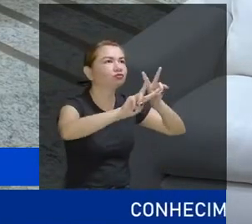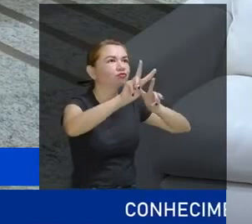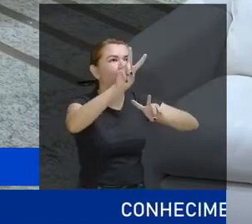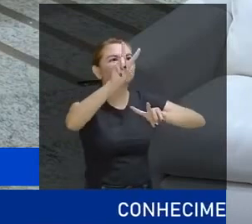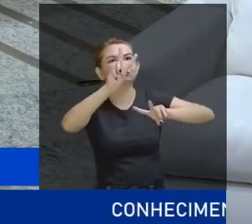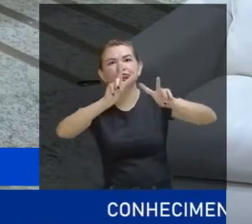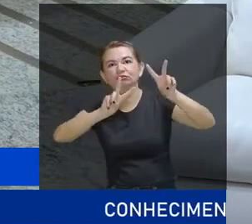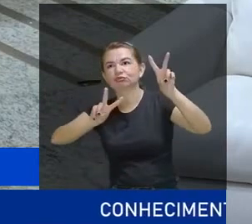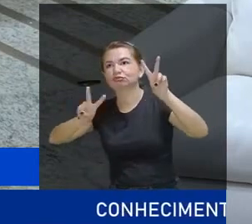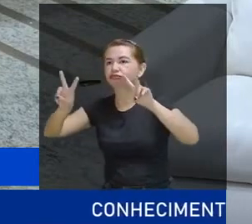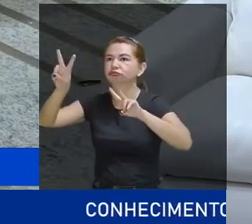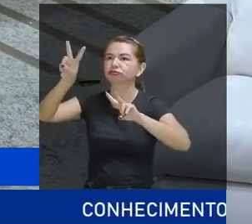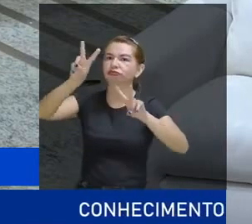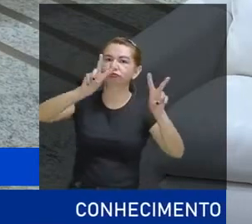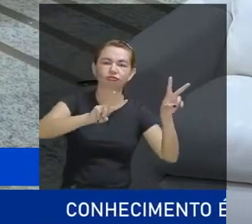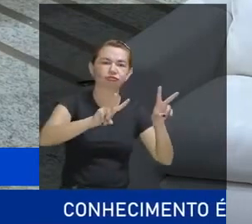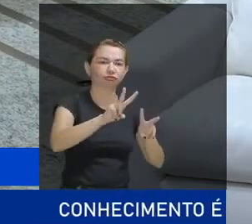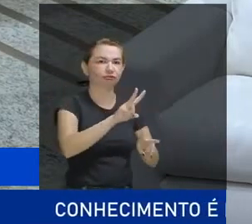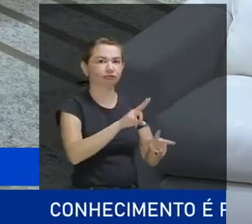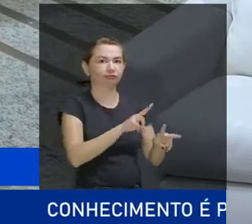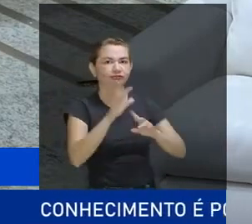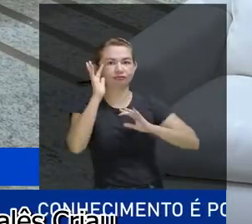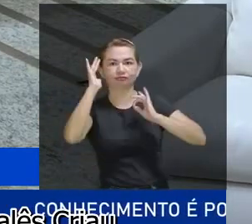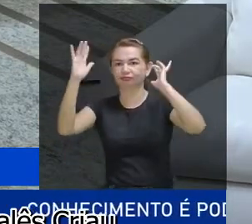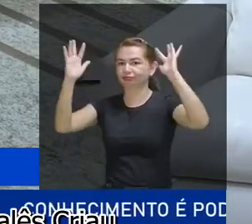mundo escutou.